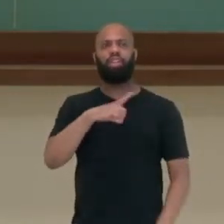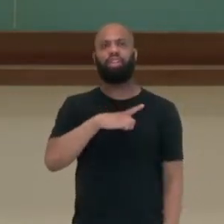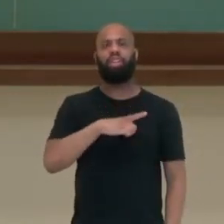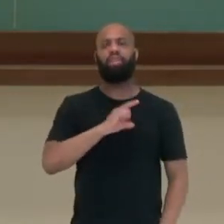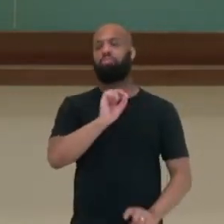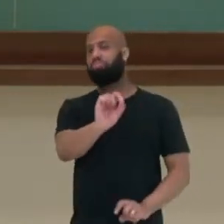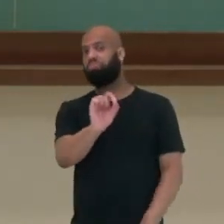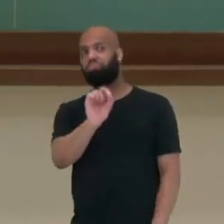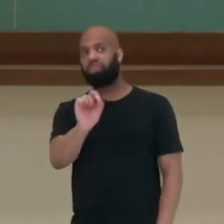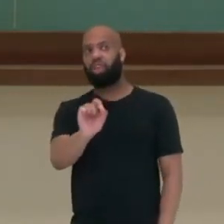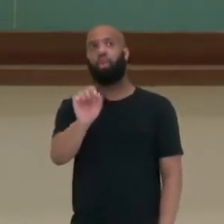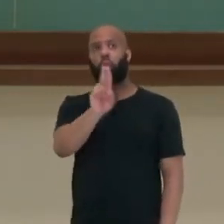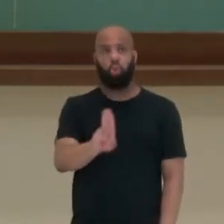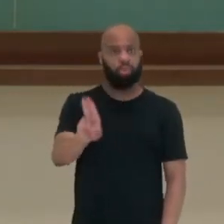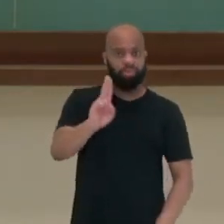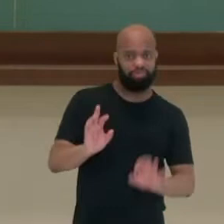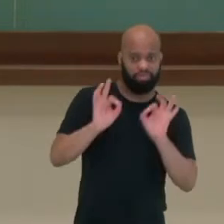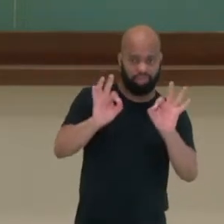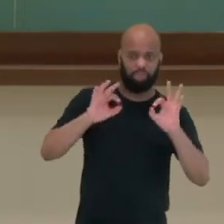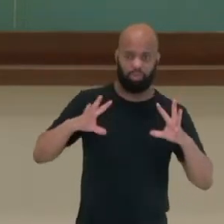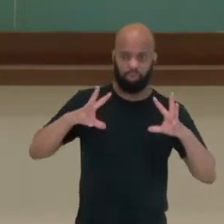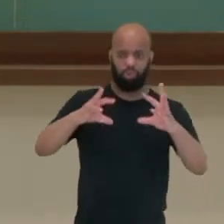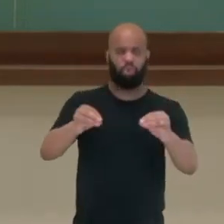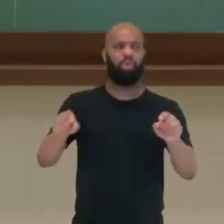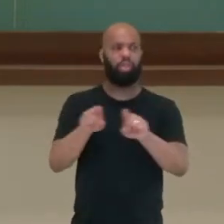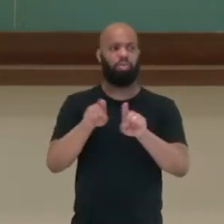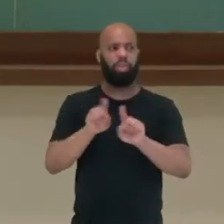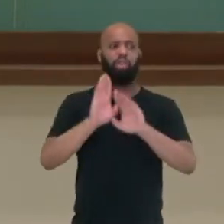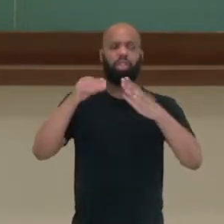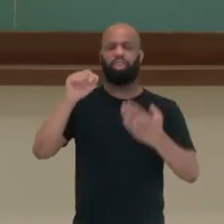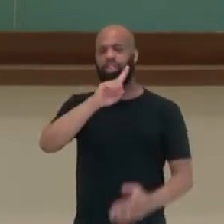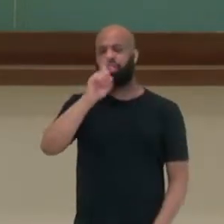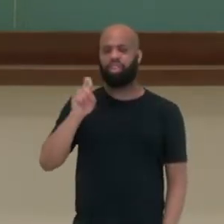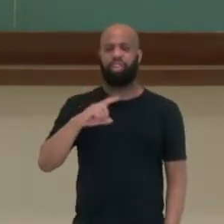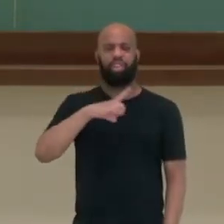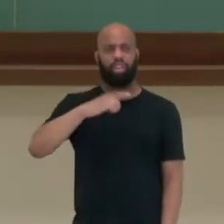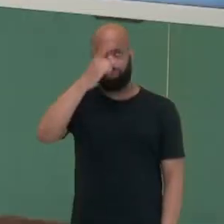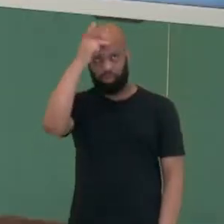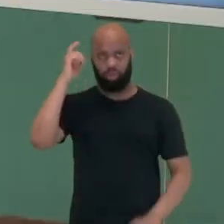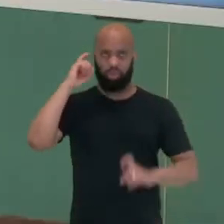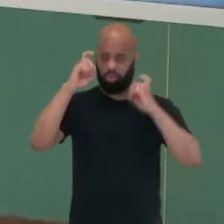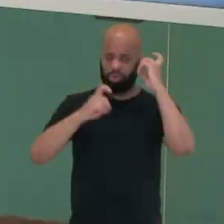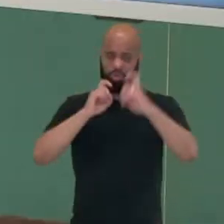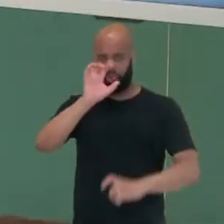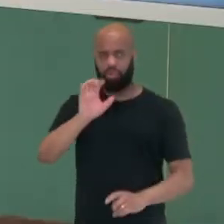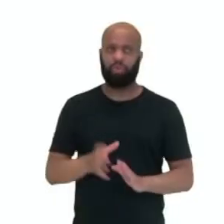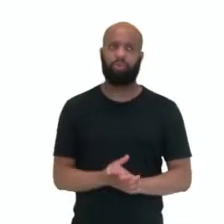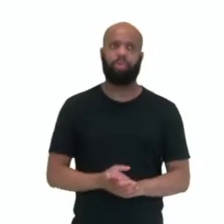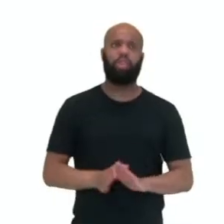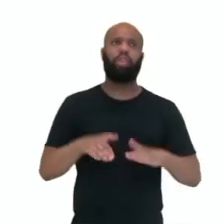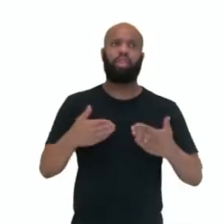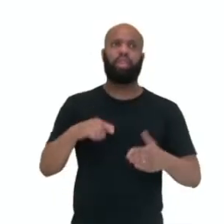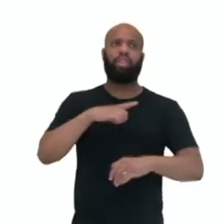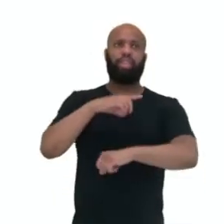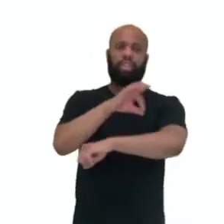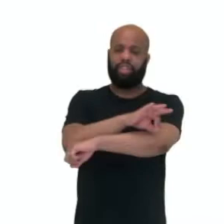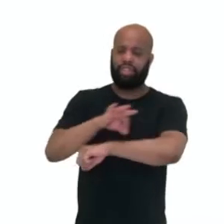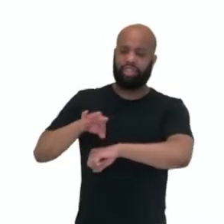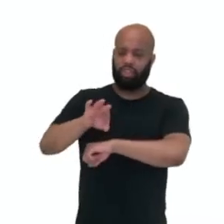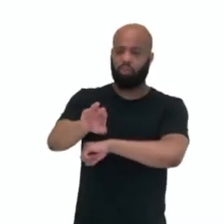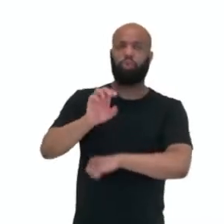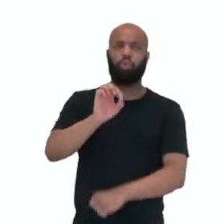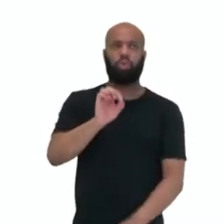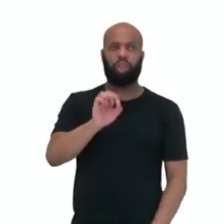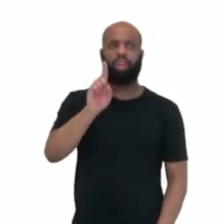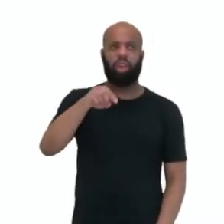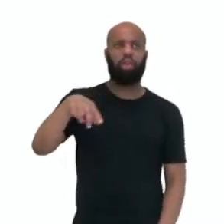posso dizer, útil para todos? Será que existe alguém que se preocupa com isso? A arquitetura, então, é